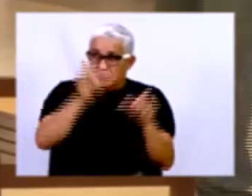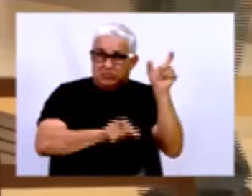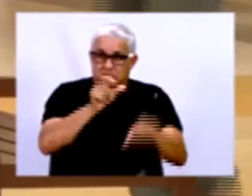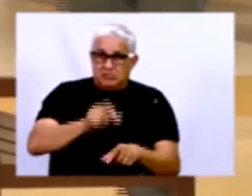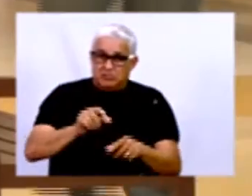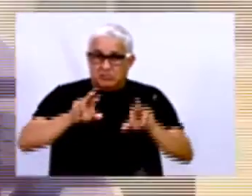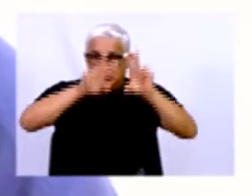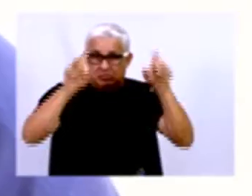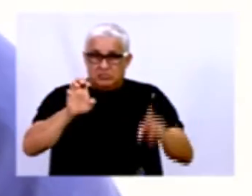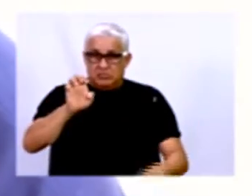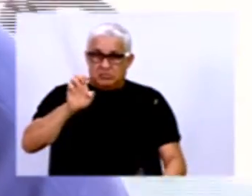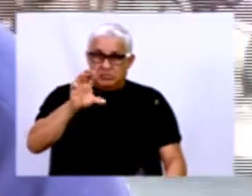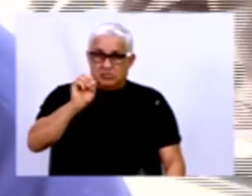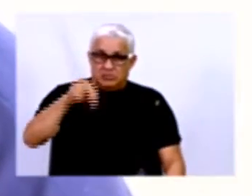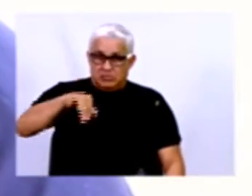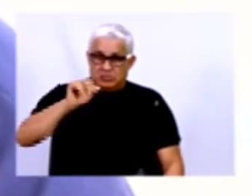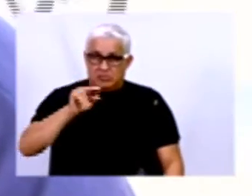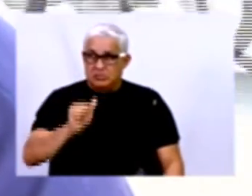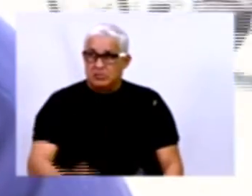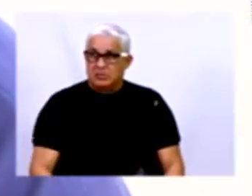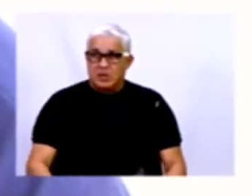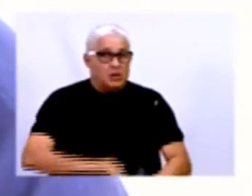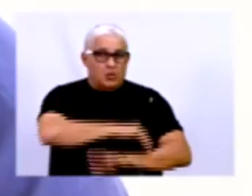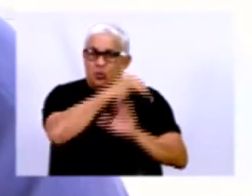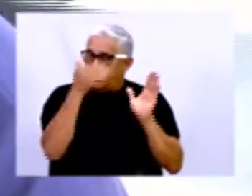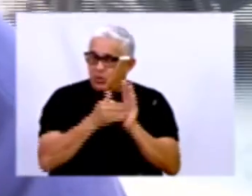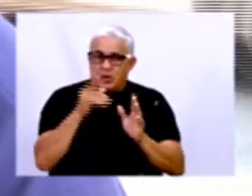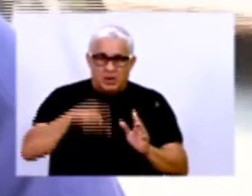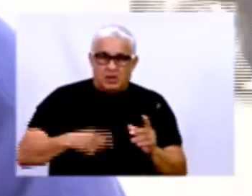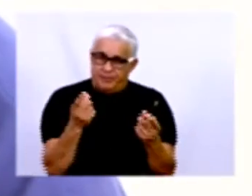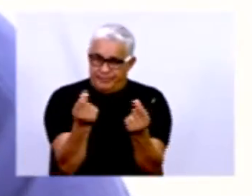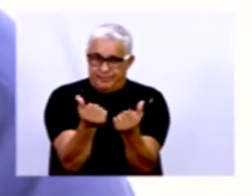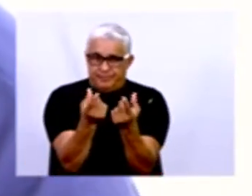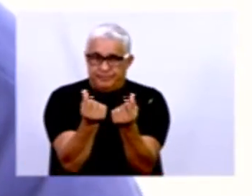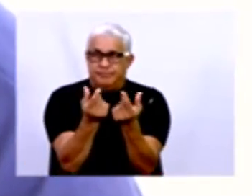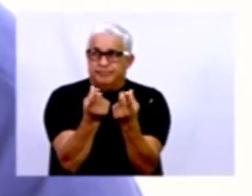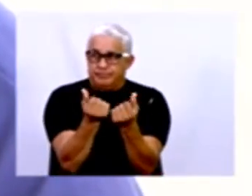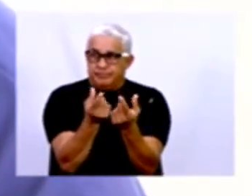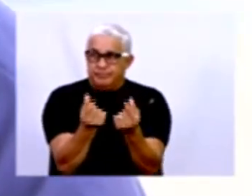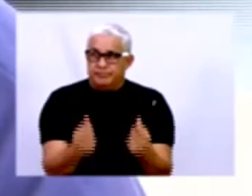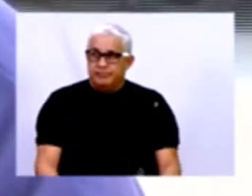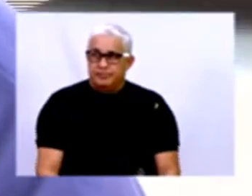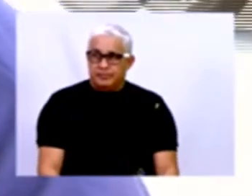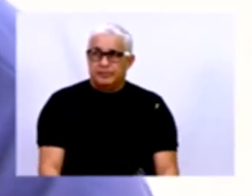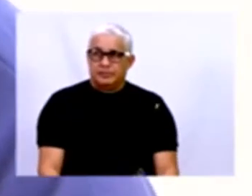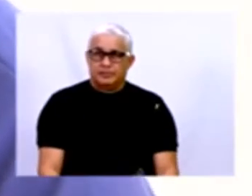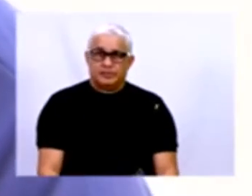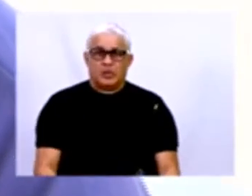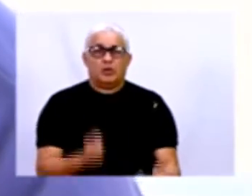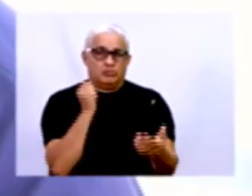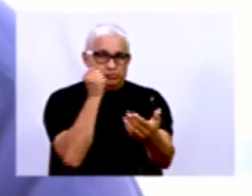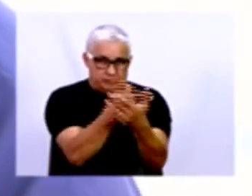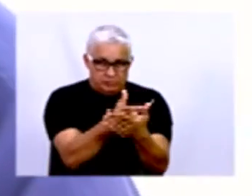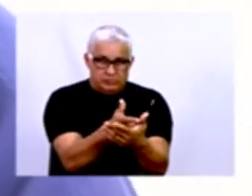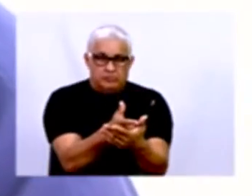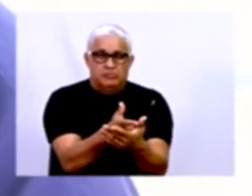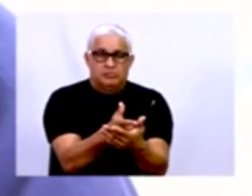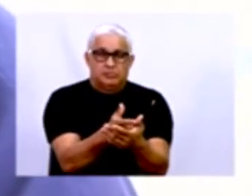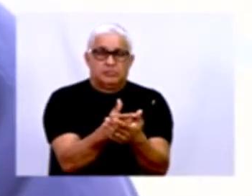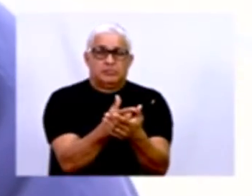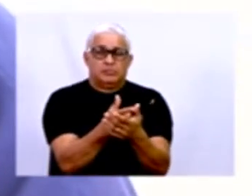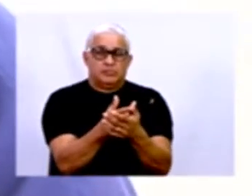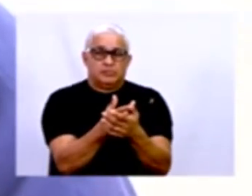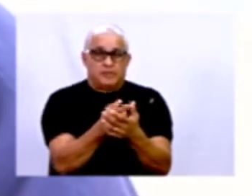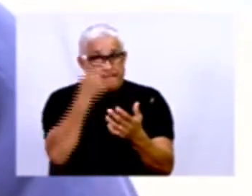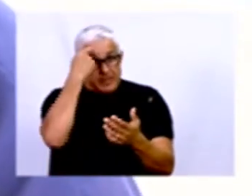economia. Vamos lá? A economia é tudo. Tudo que vai fazer hoje faz parte da economia. Se você vai comprar, você tem que comprar